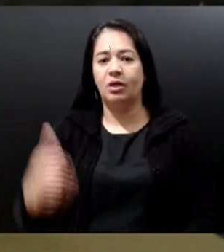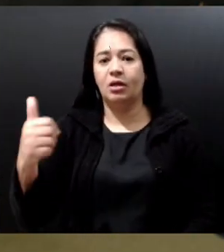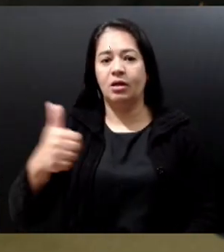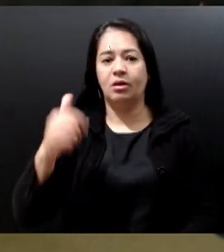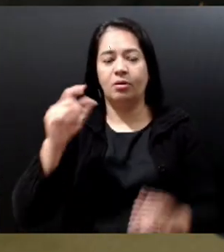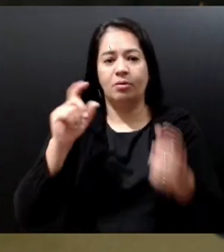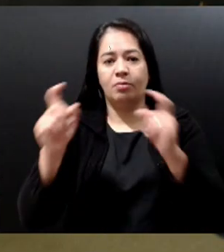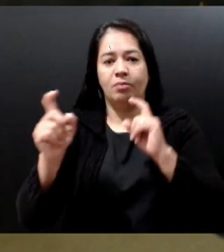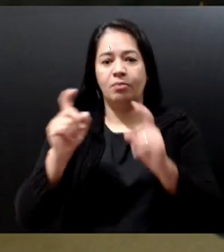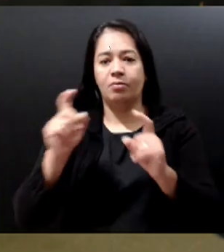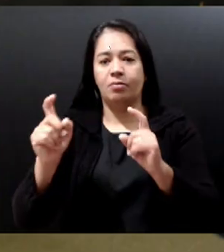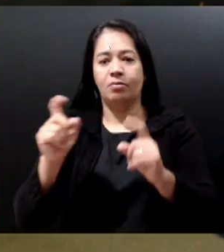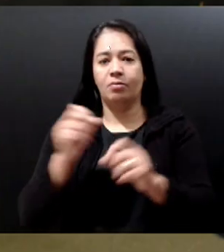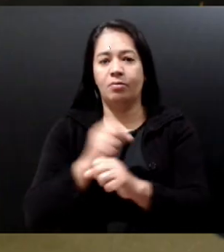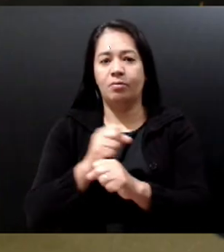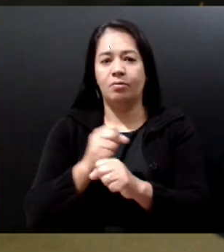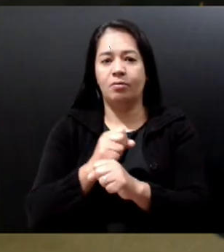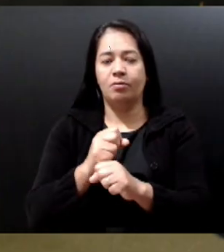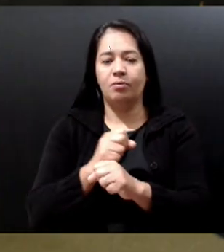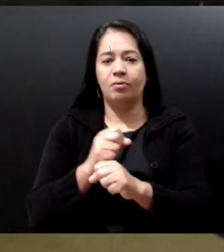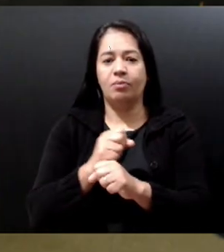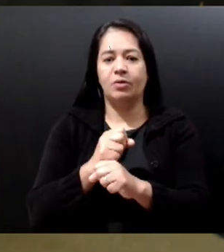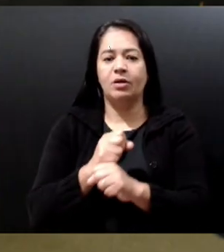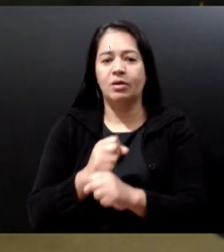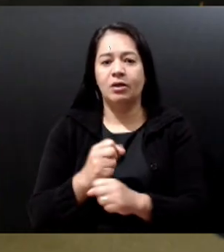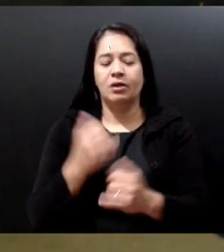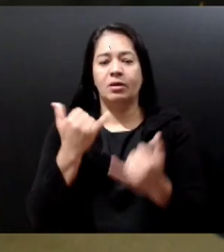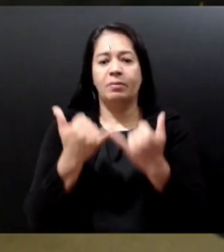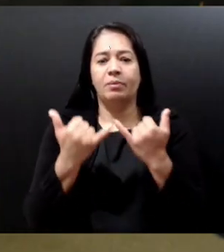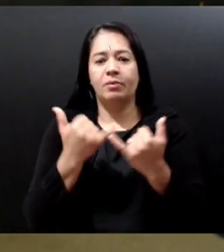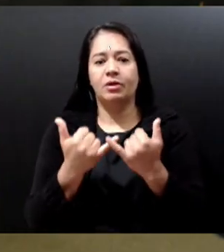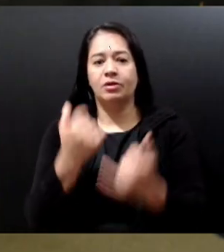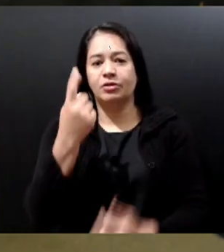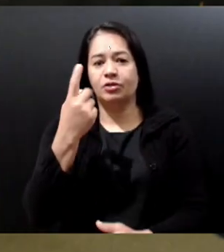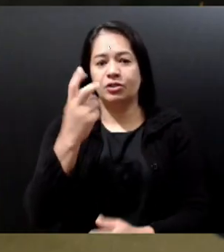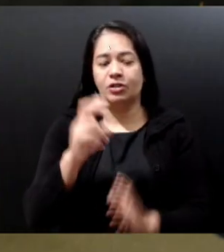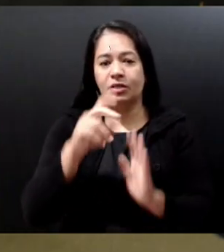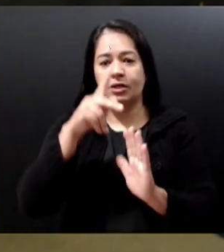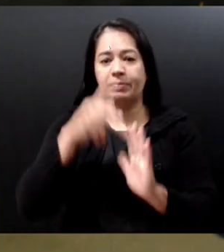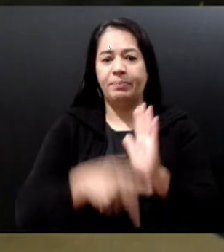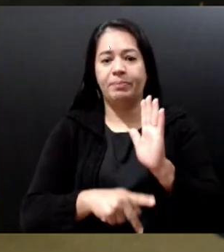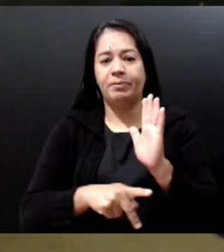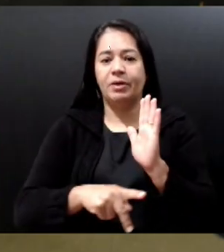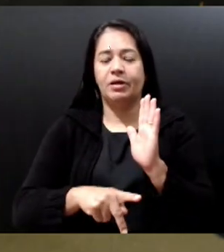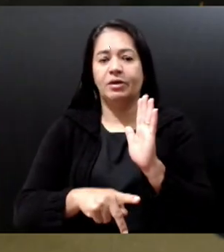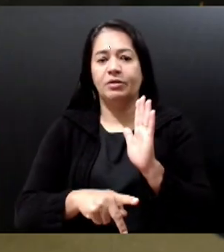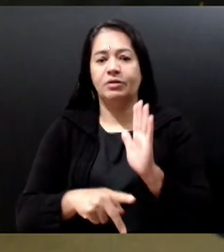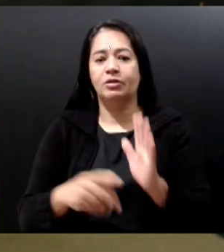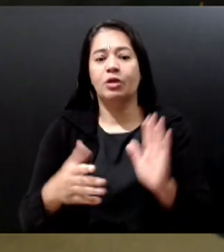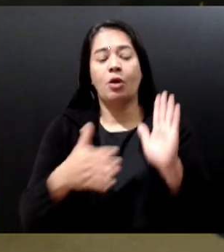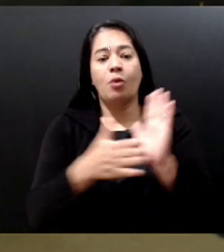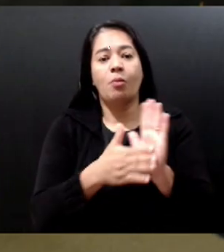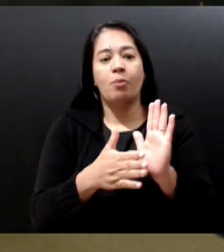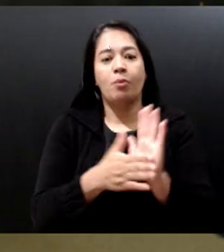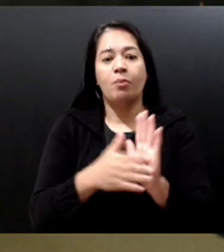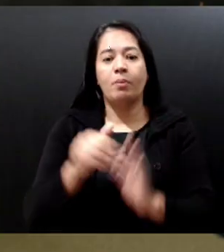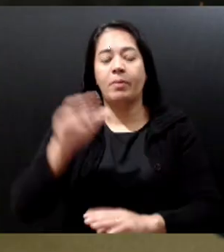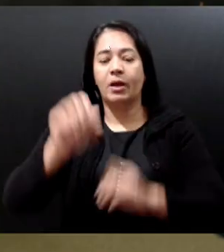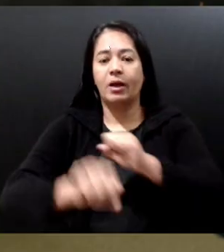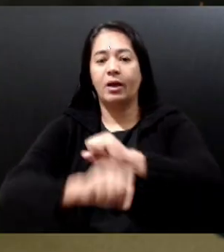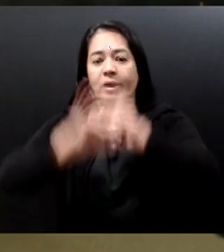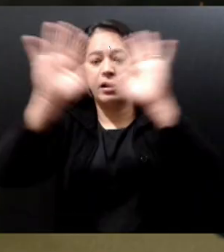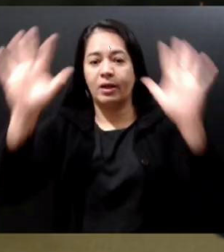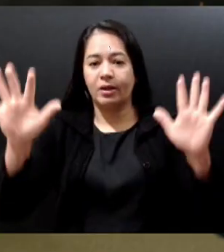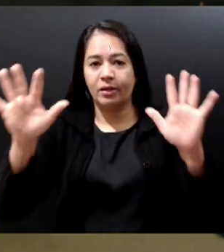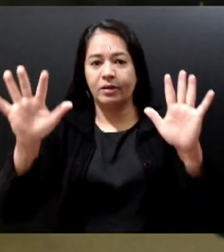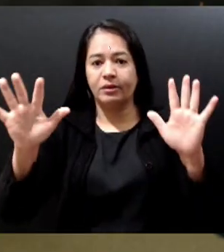para avaliar pareceres de 15 projetos. Entre eles está o que propõe mais clareza na exibição dos